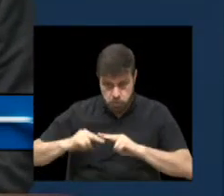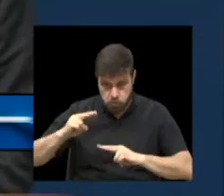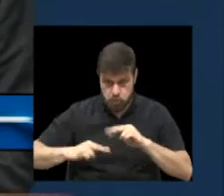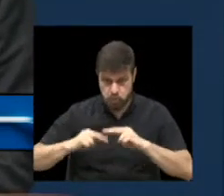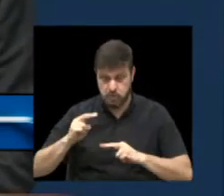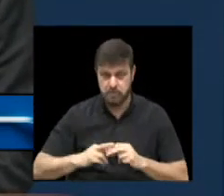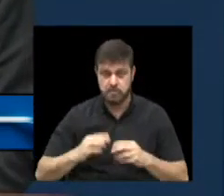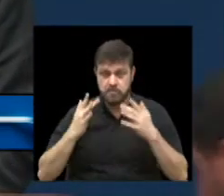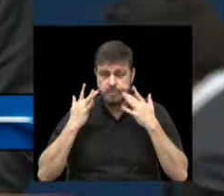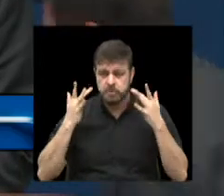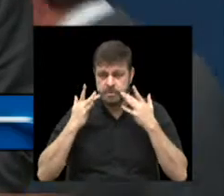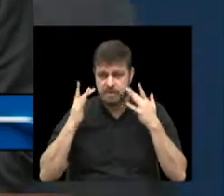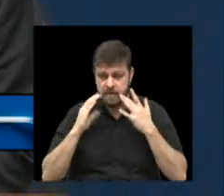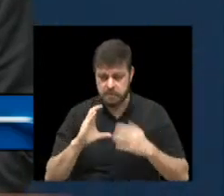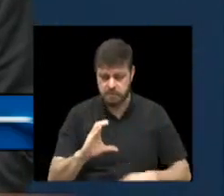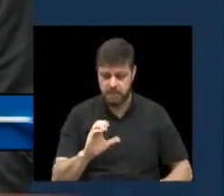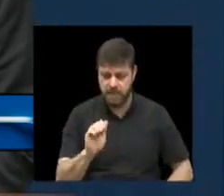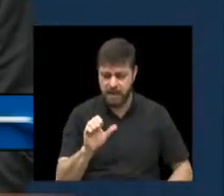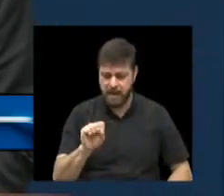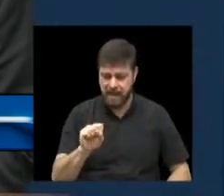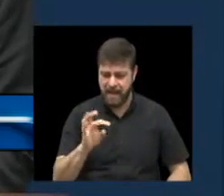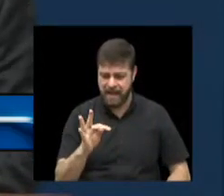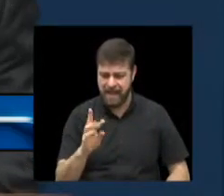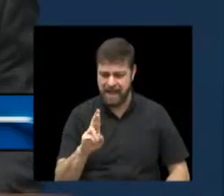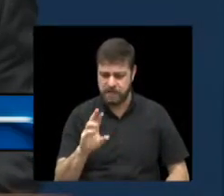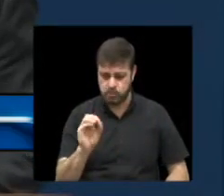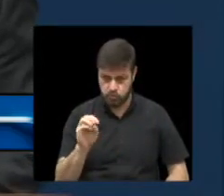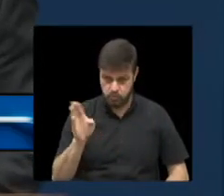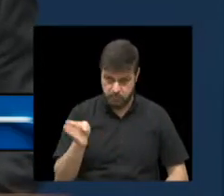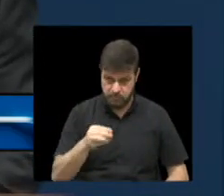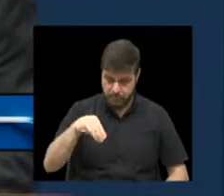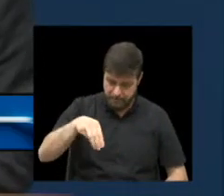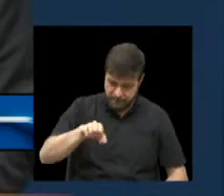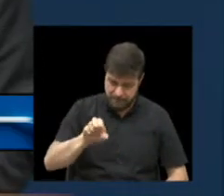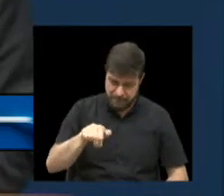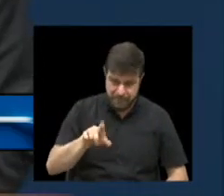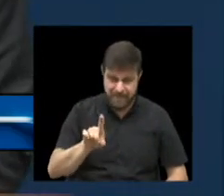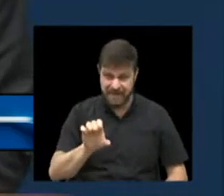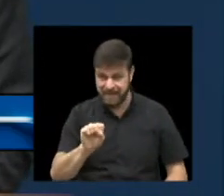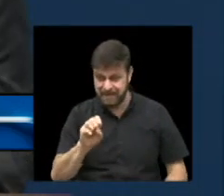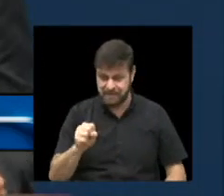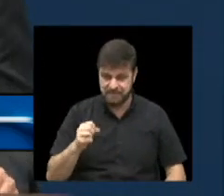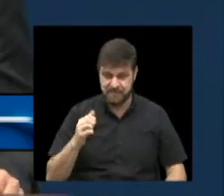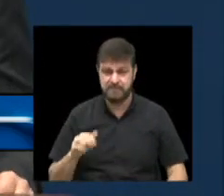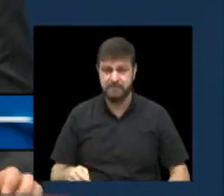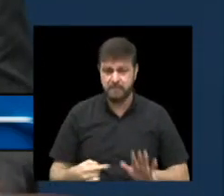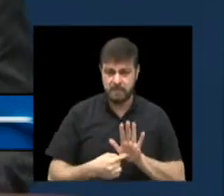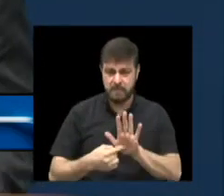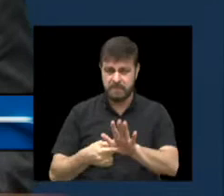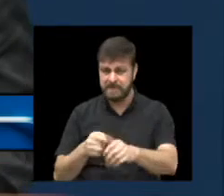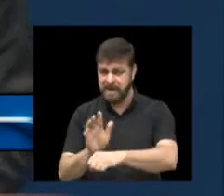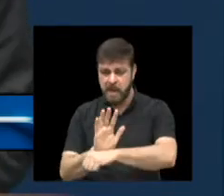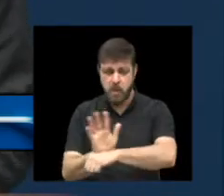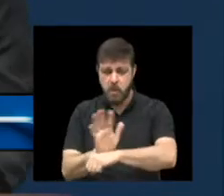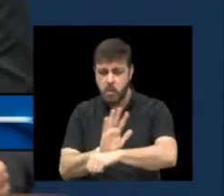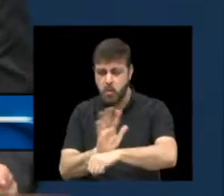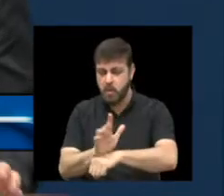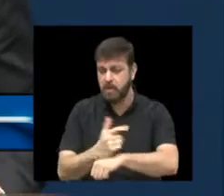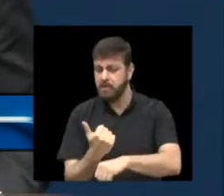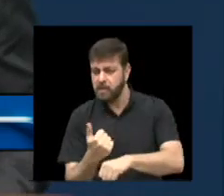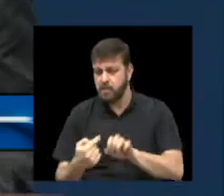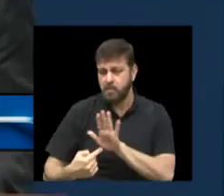Mendes, acompanhar o espetáculo da amiga Gláucia Nasser, onde irá apresentar como um cinema vivo, através da